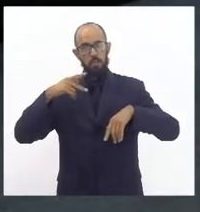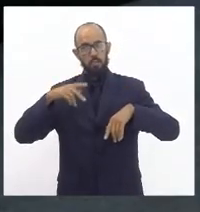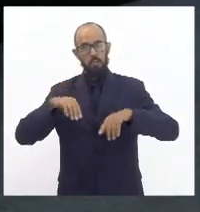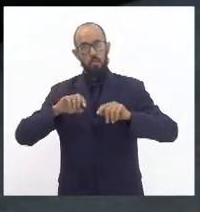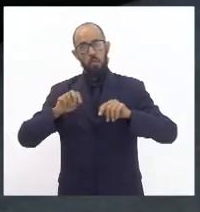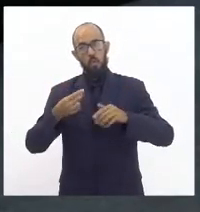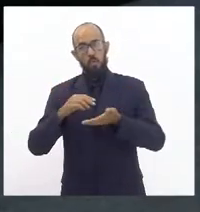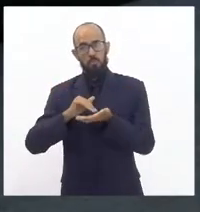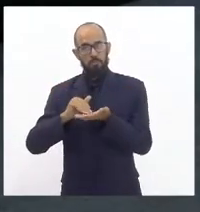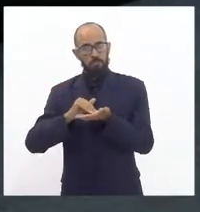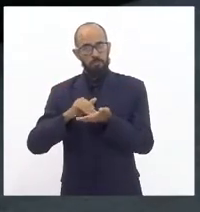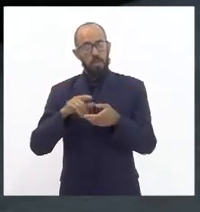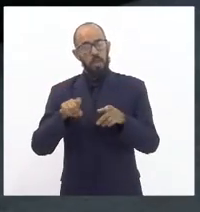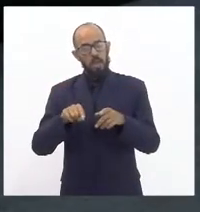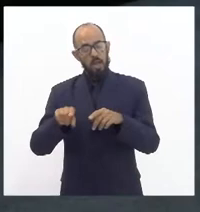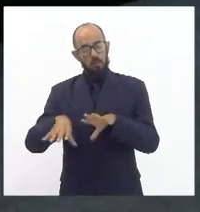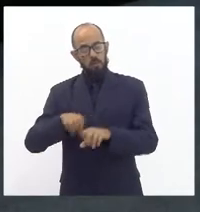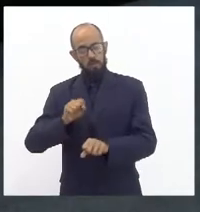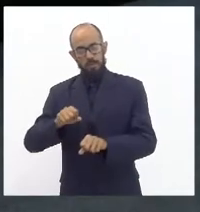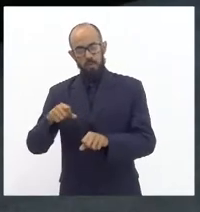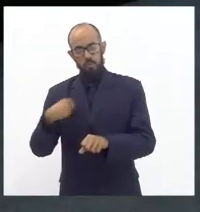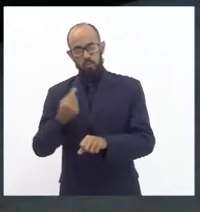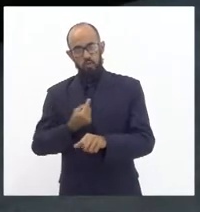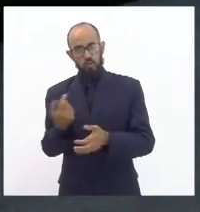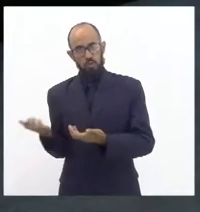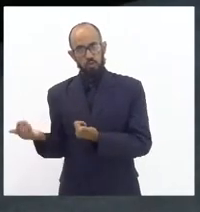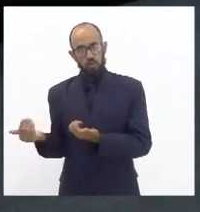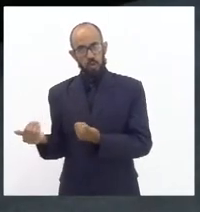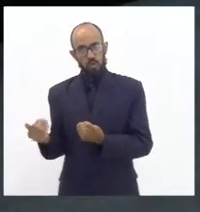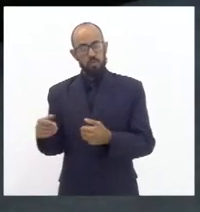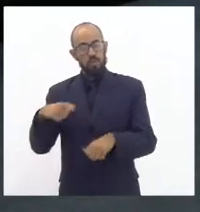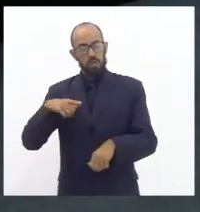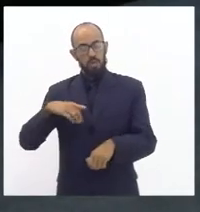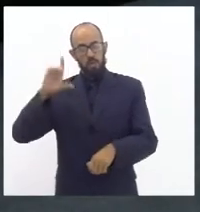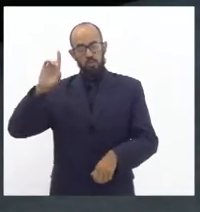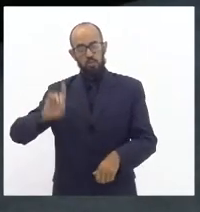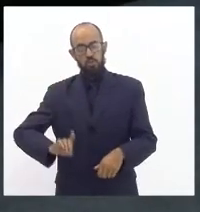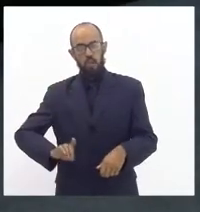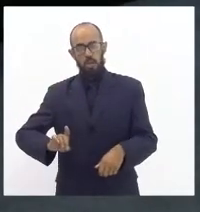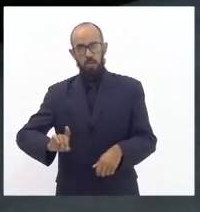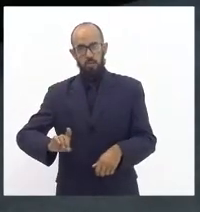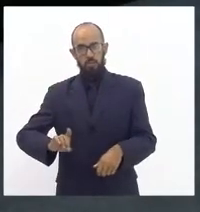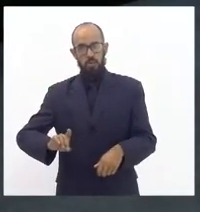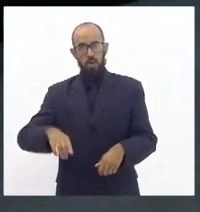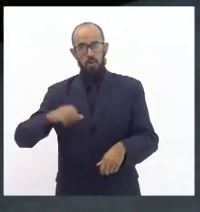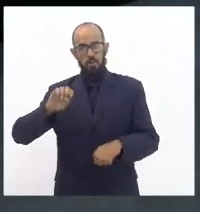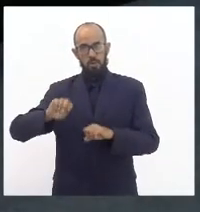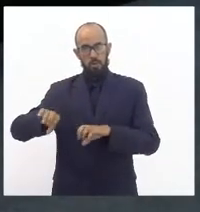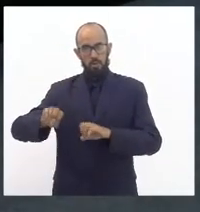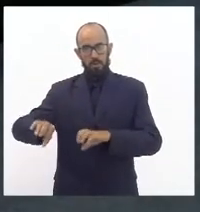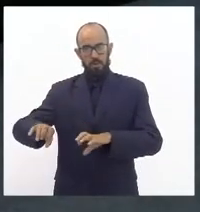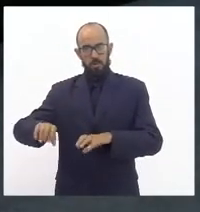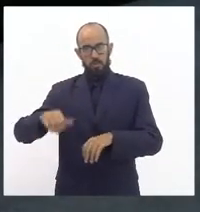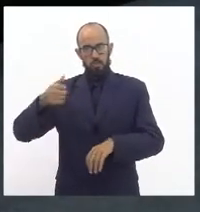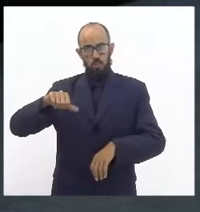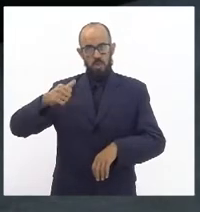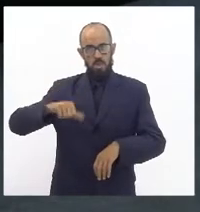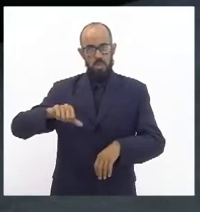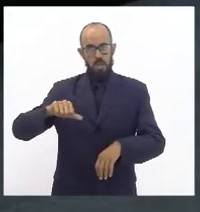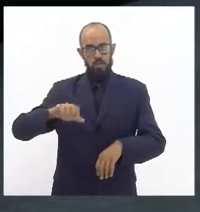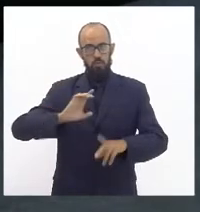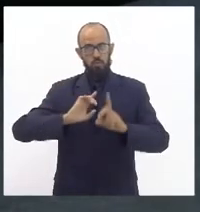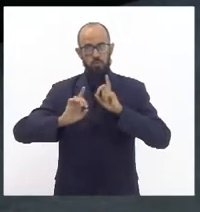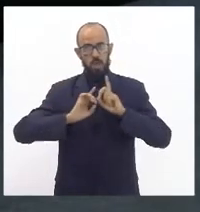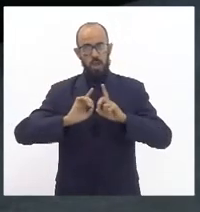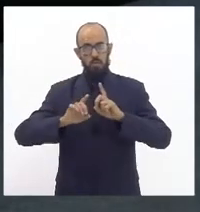questões que dizem respeito à formação da Nossa Juventude que merece tem direito a ter uma educação de qualidade e o diálogo é fundamental